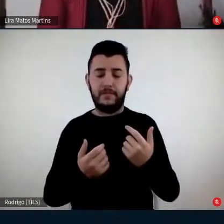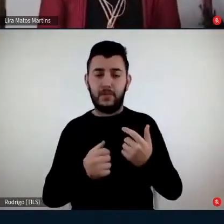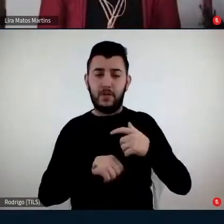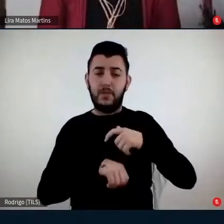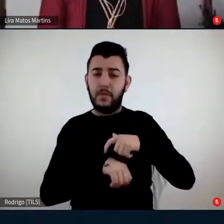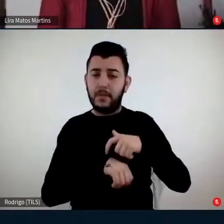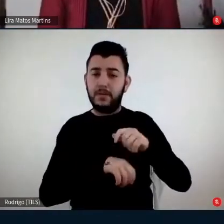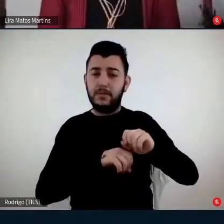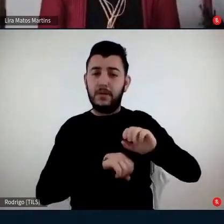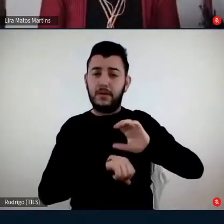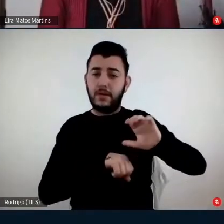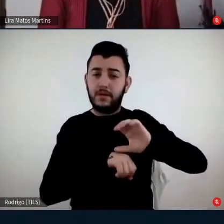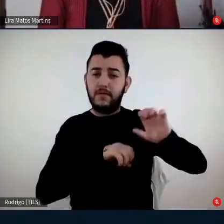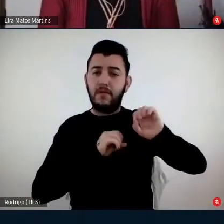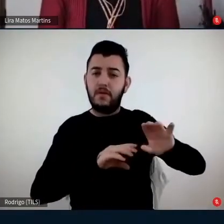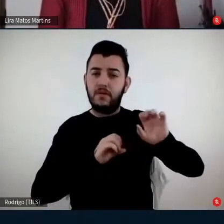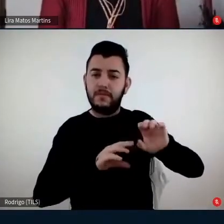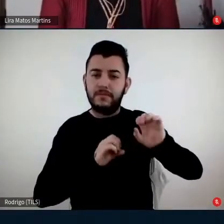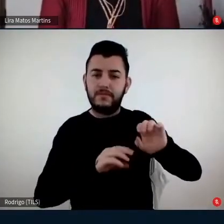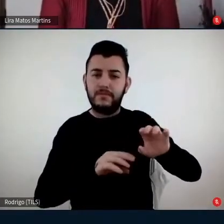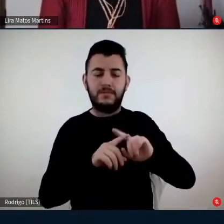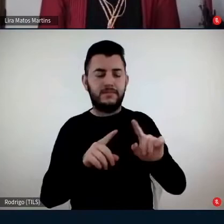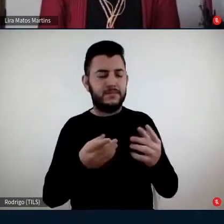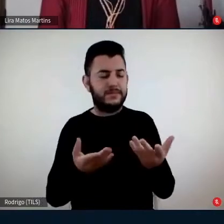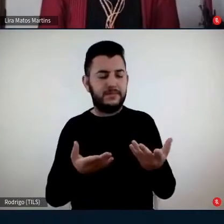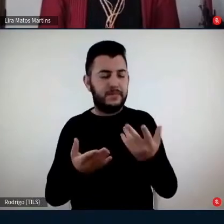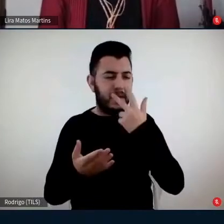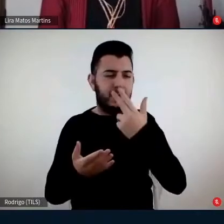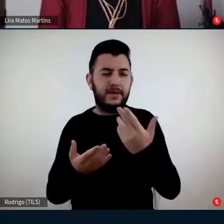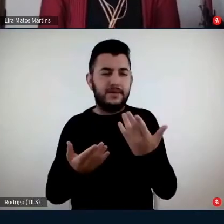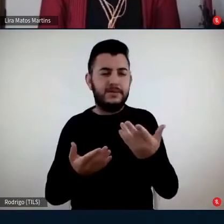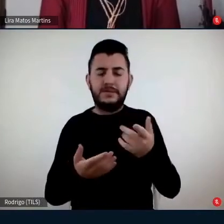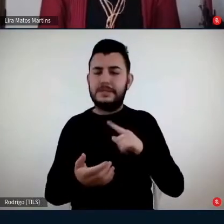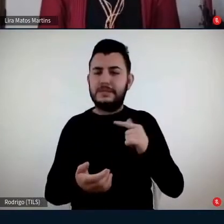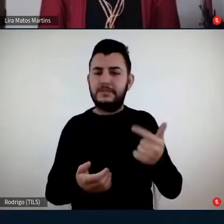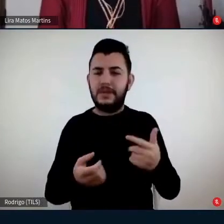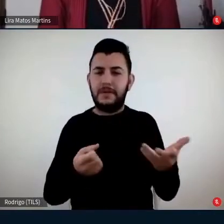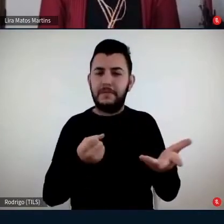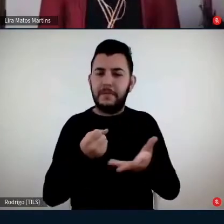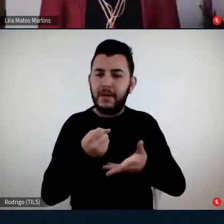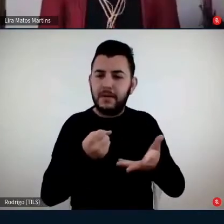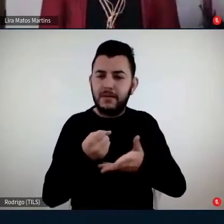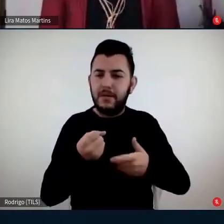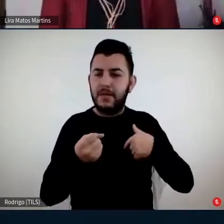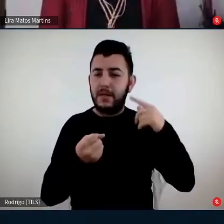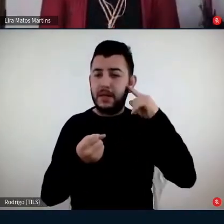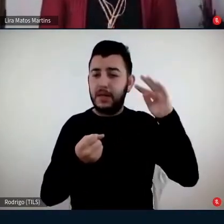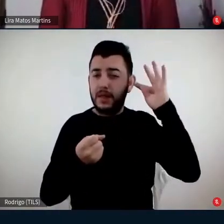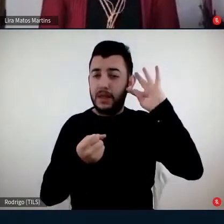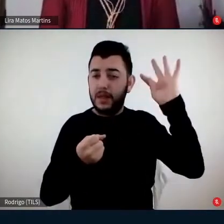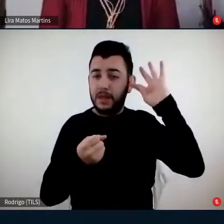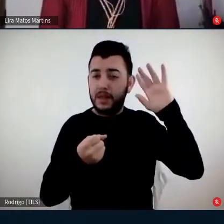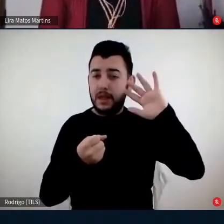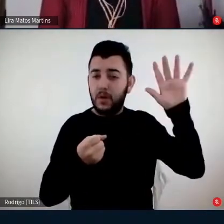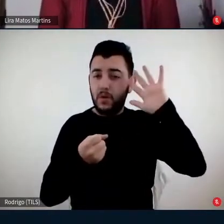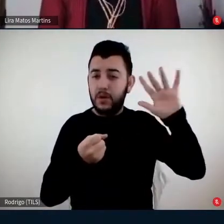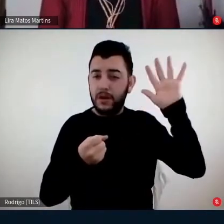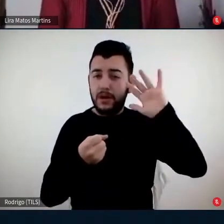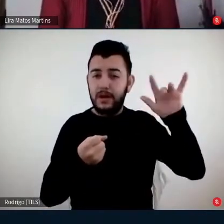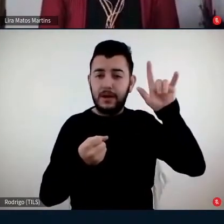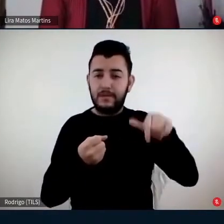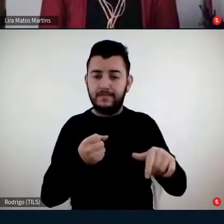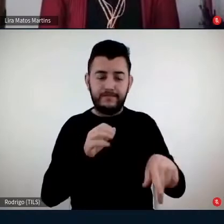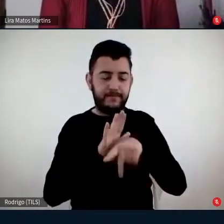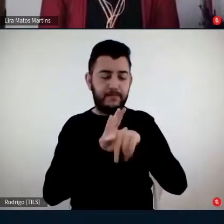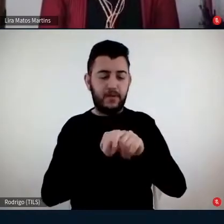essas formações não estão coerentemente embasadas numa abordagem ou numa teoria relacionada ao modelo, aos modelos